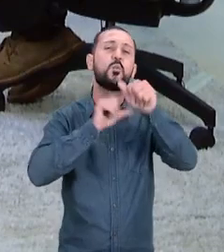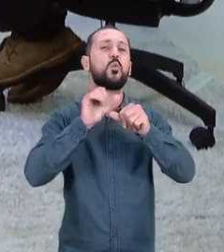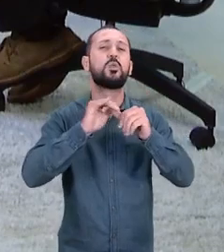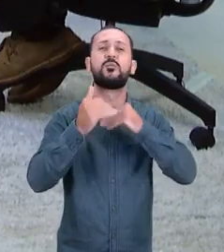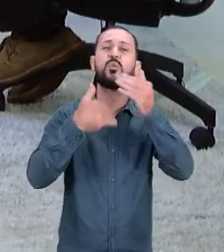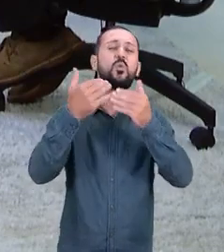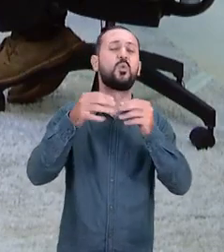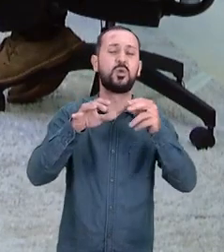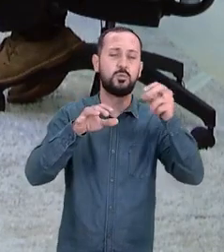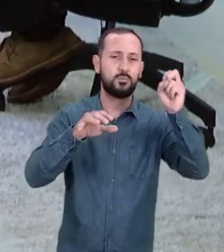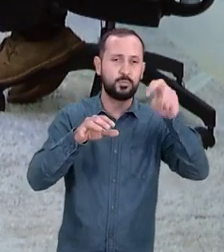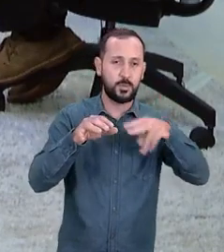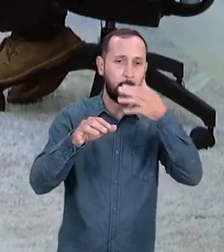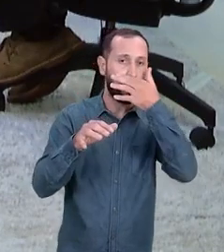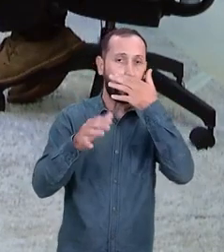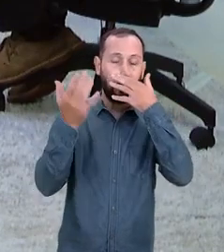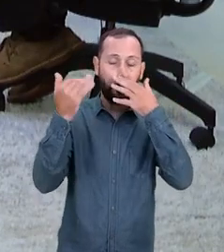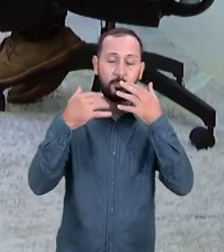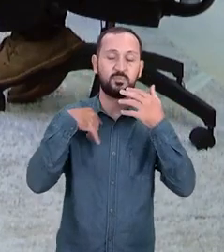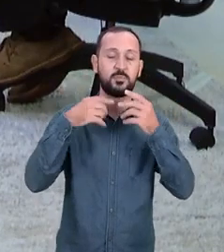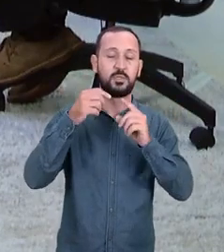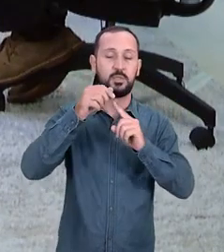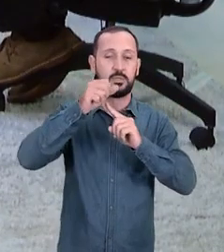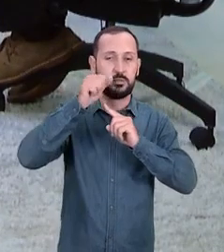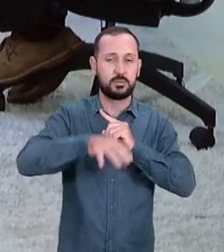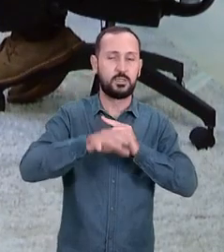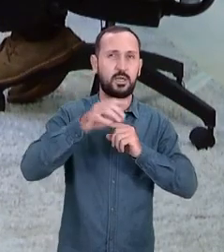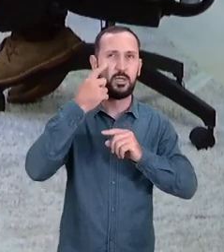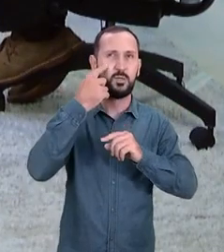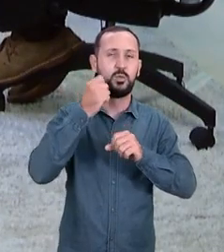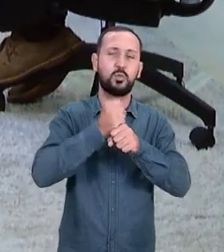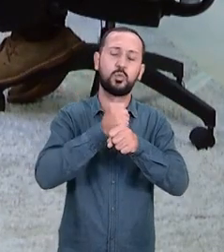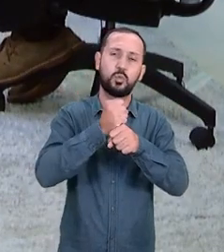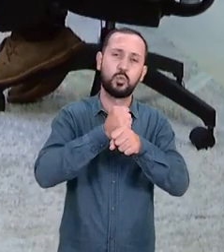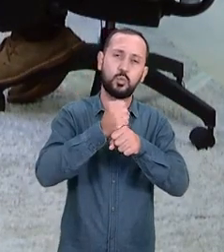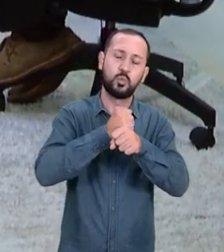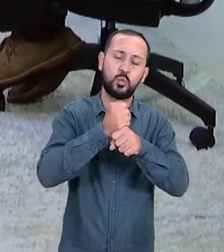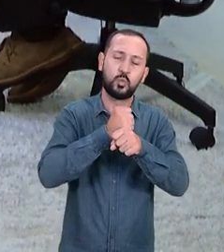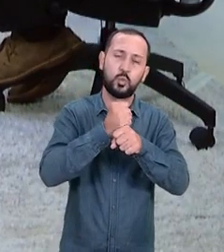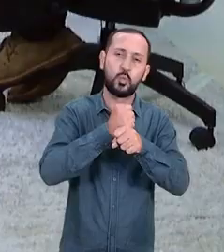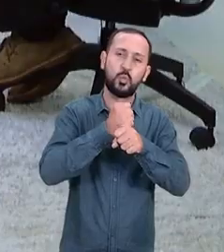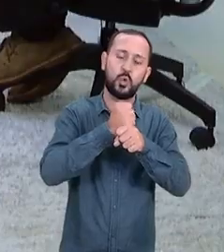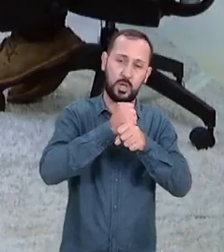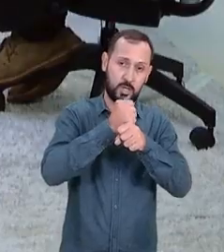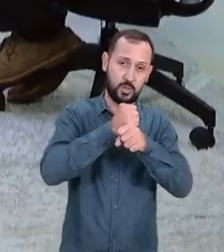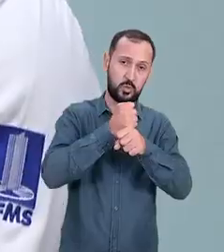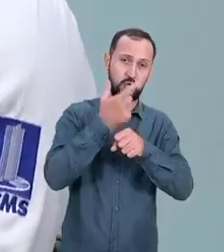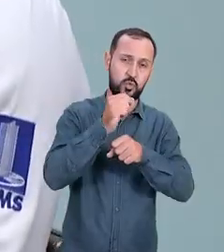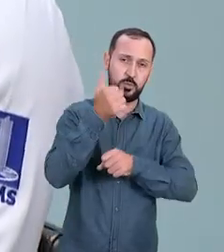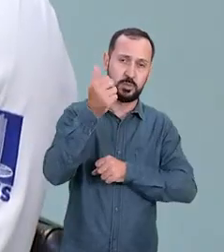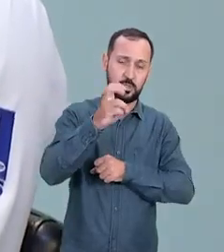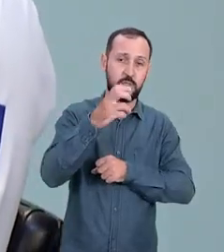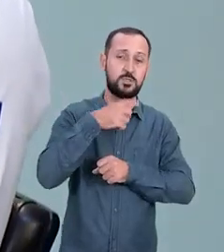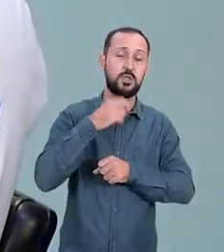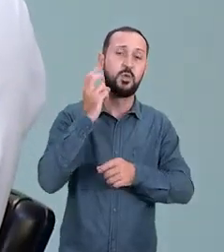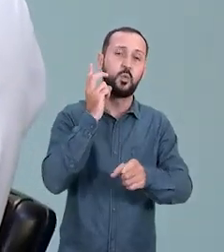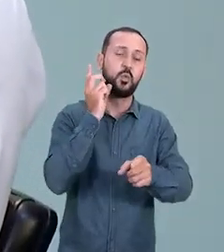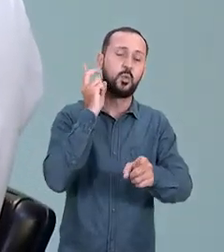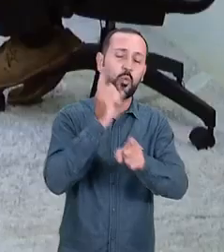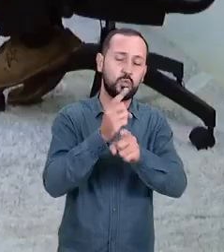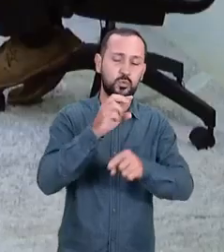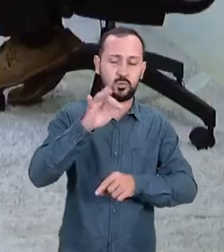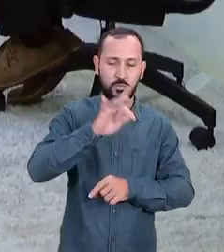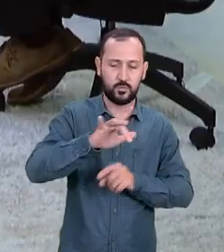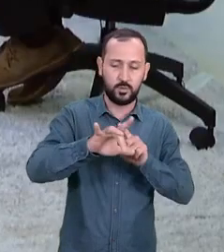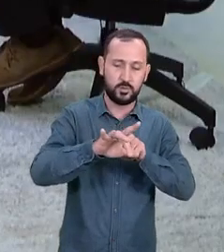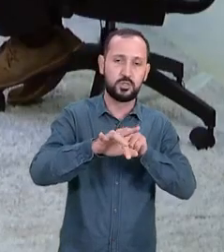como que funciona isso aí? Na época da epidemia da Zika, 2015 e 2016, foi encontrado um inseto, um único inseto com os dois vírus, com Zika e